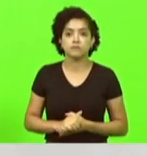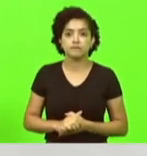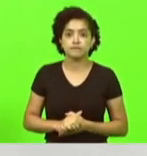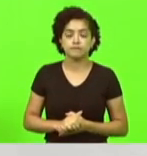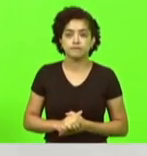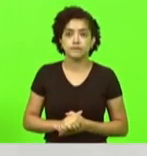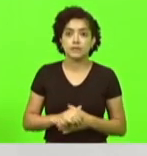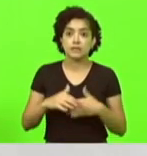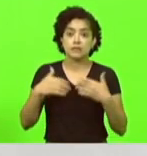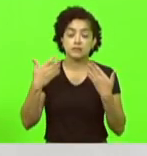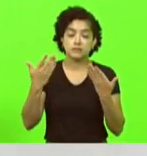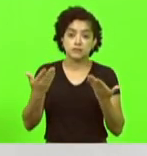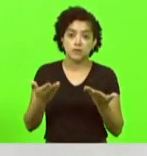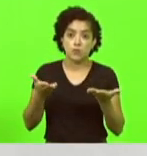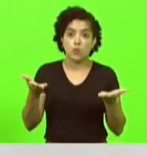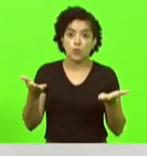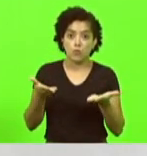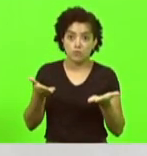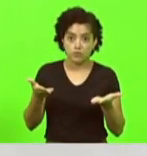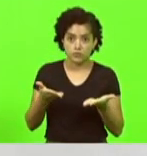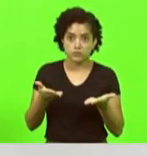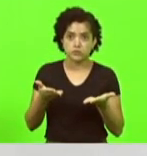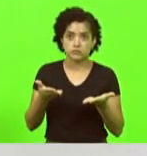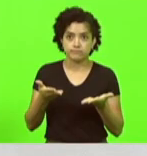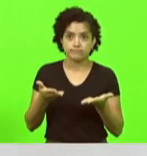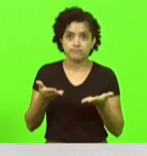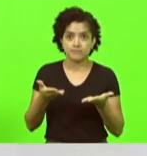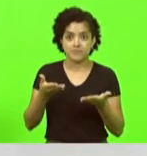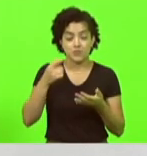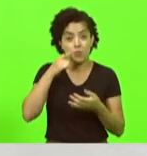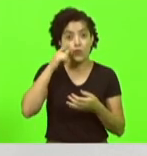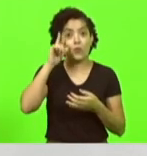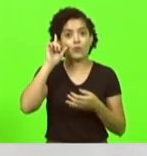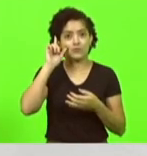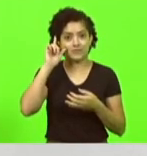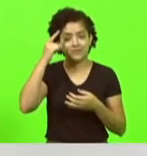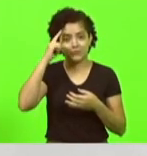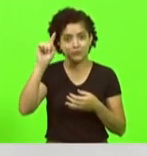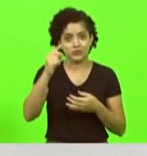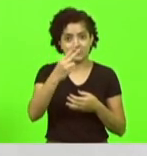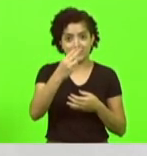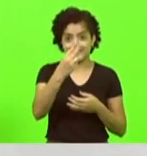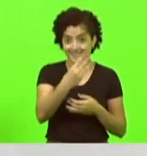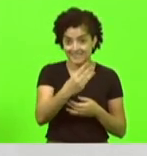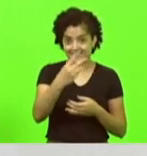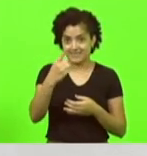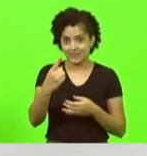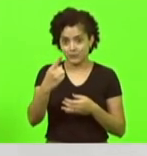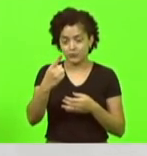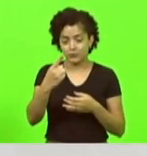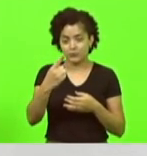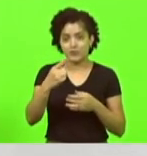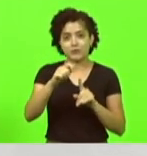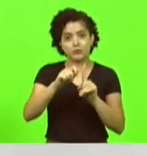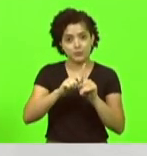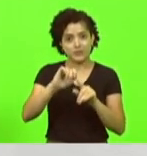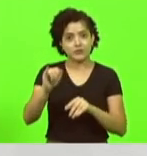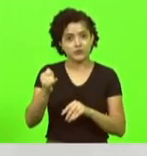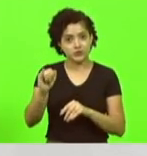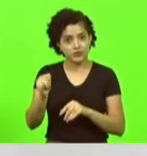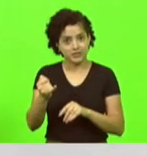então nós chegamos hoje ou melhor no dia de ontem dia 31 Rio de Janeiro